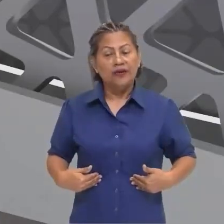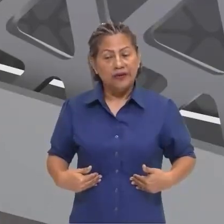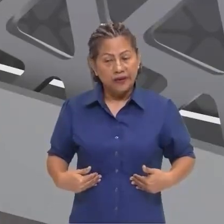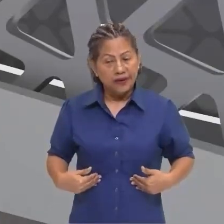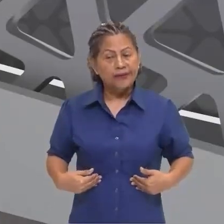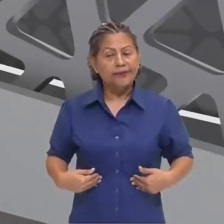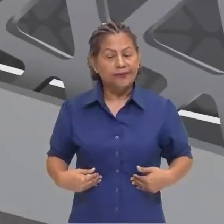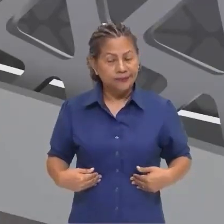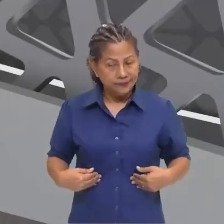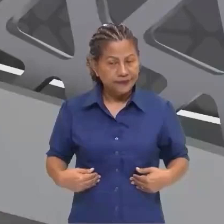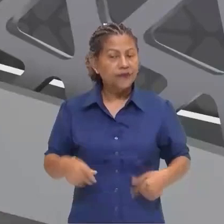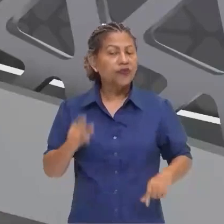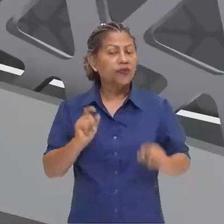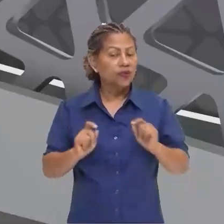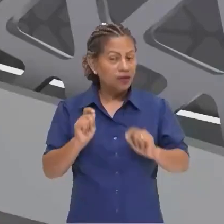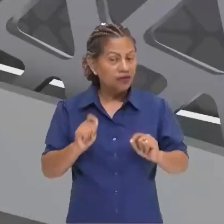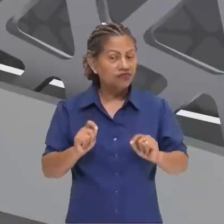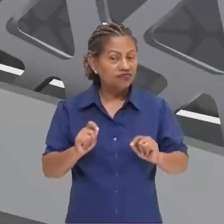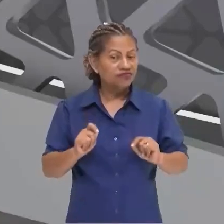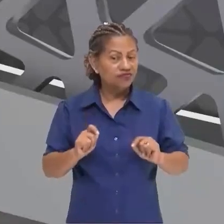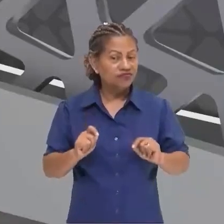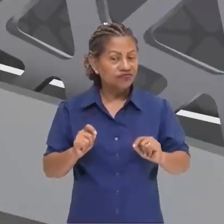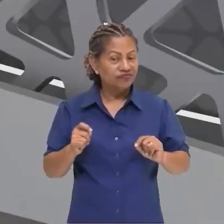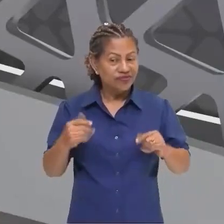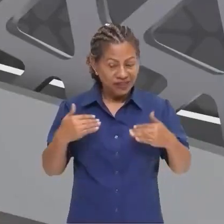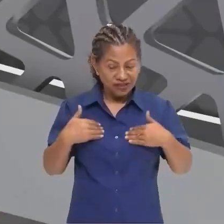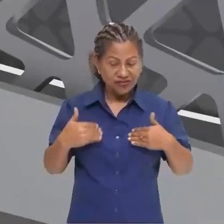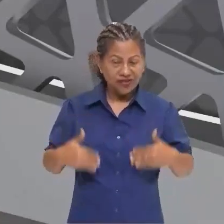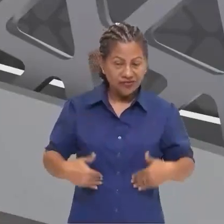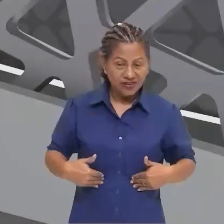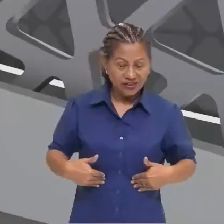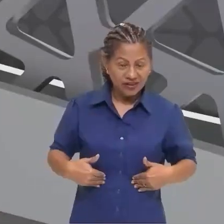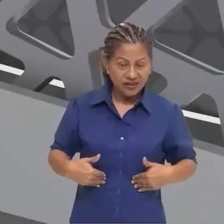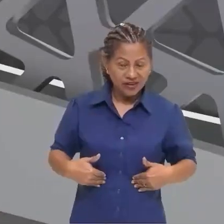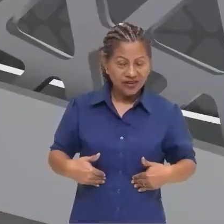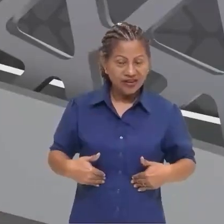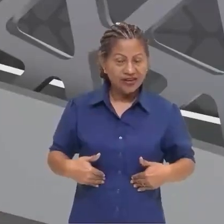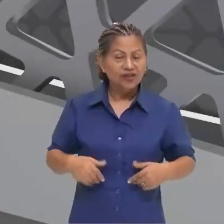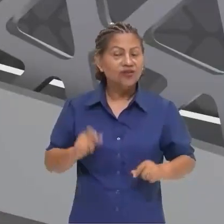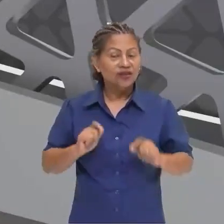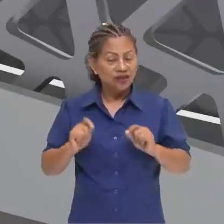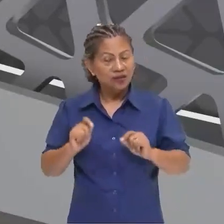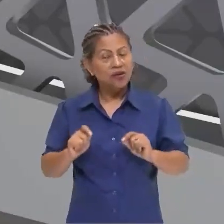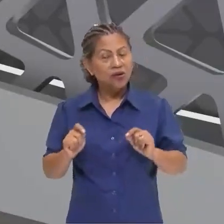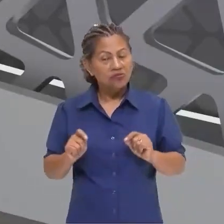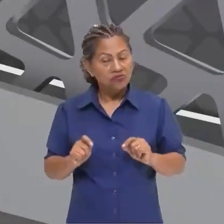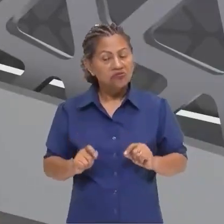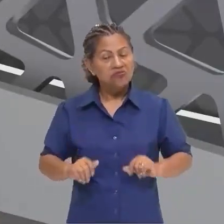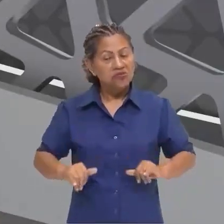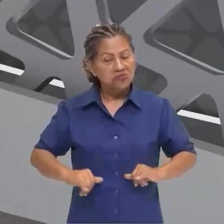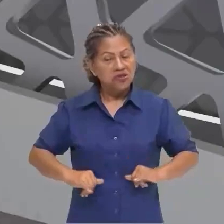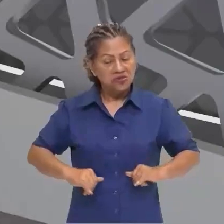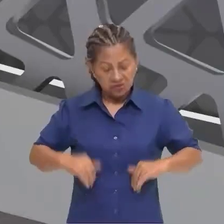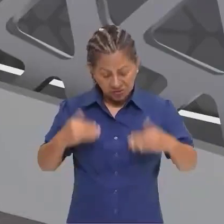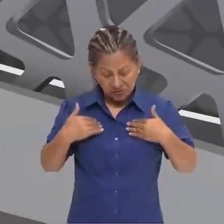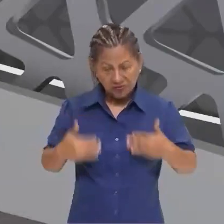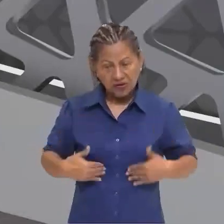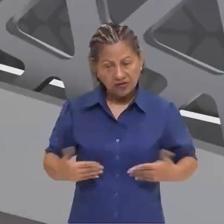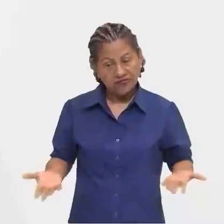também, vai ficar boicotando a gente. Beleza? Gostaram da dica? Vamos